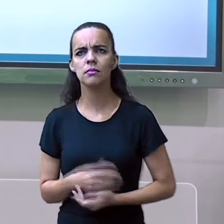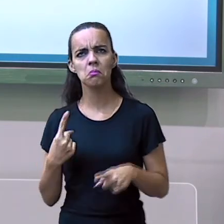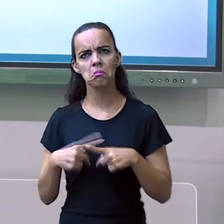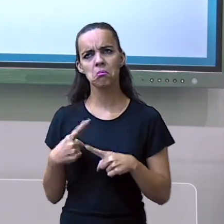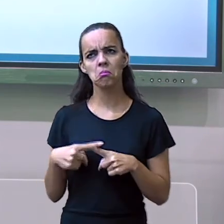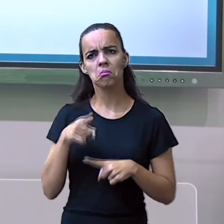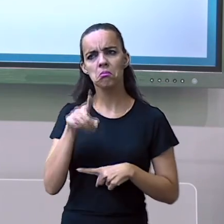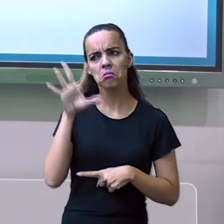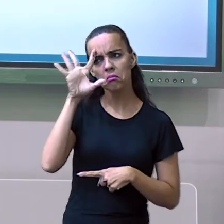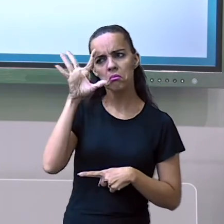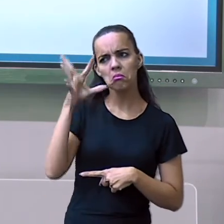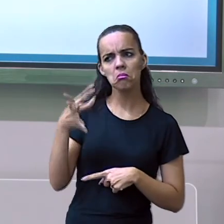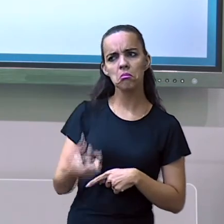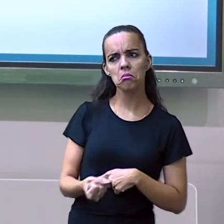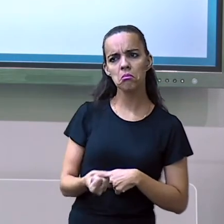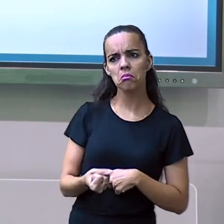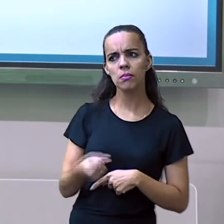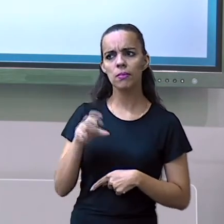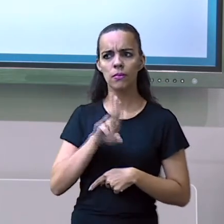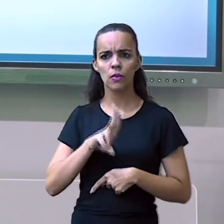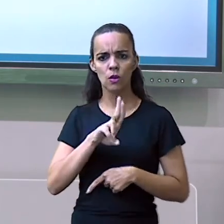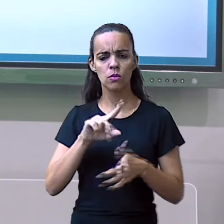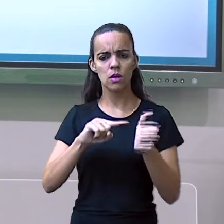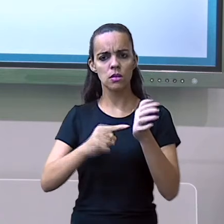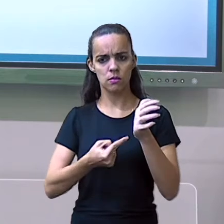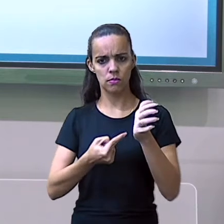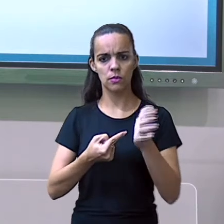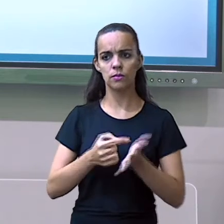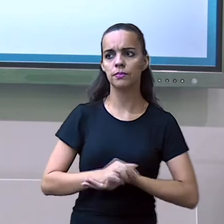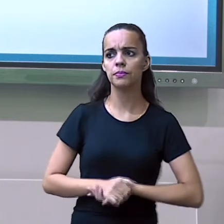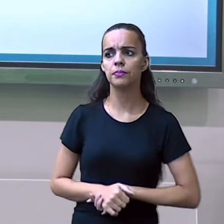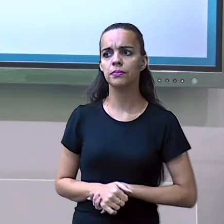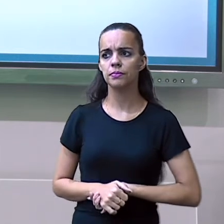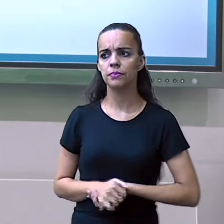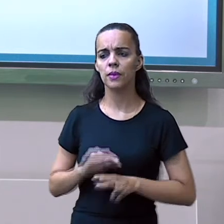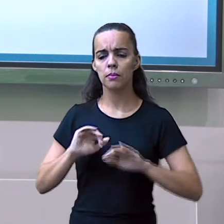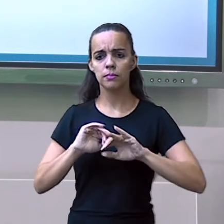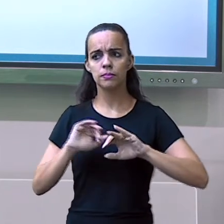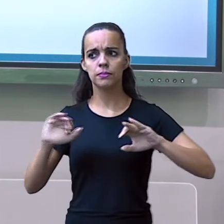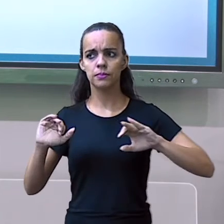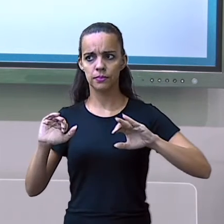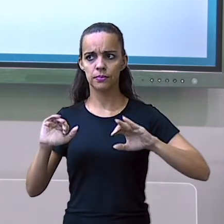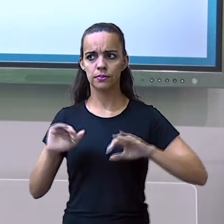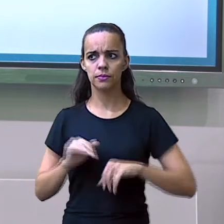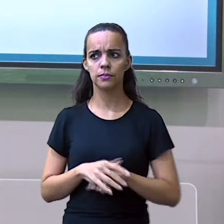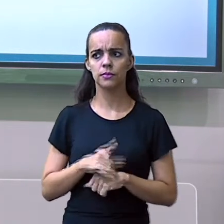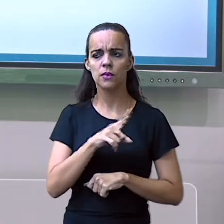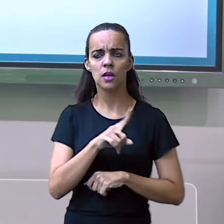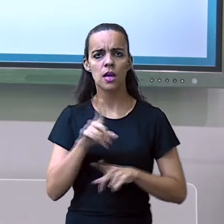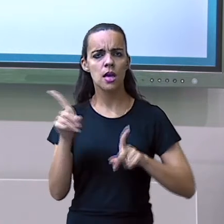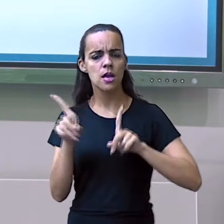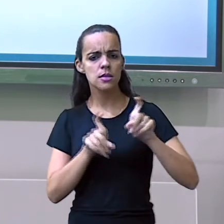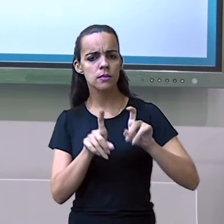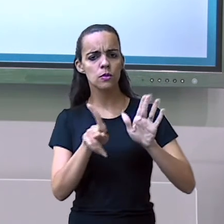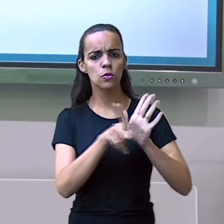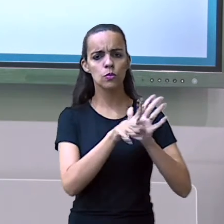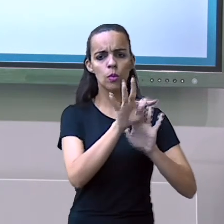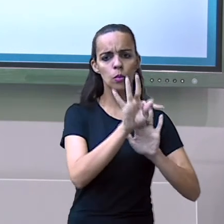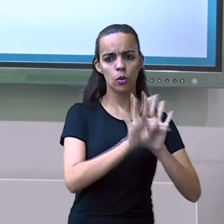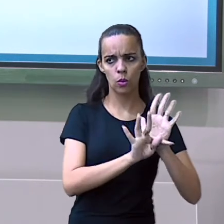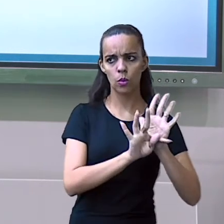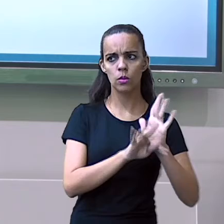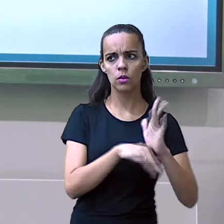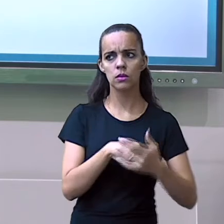você acha que foram usadas vírgulas para separar essas expressões do texto que